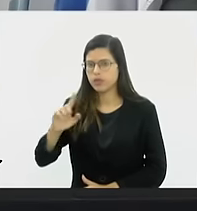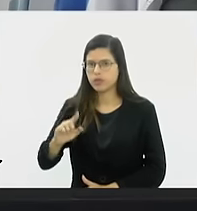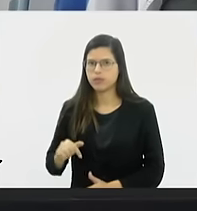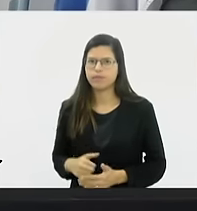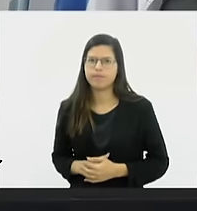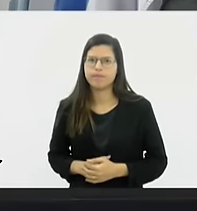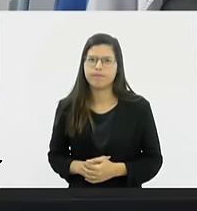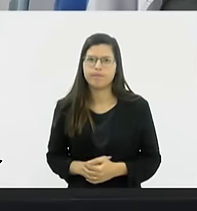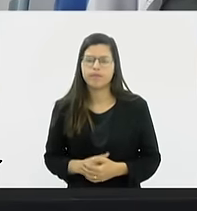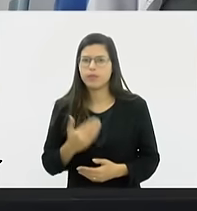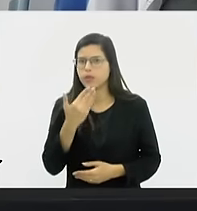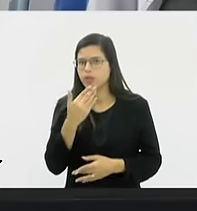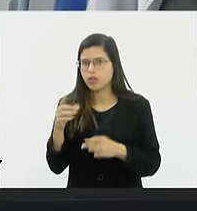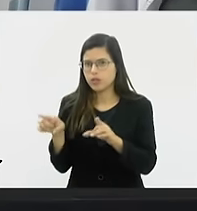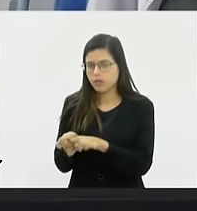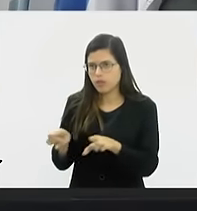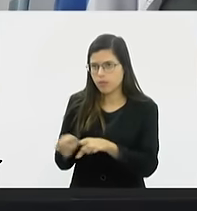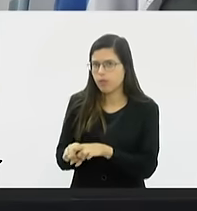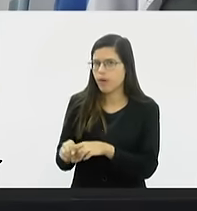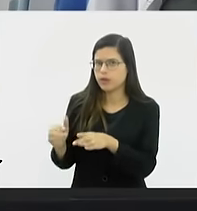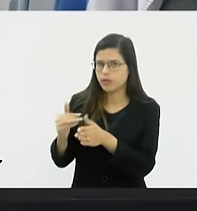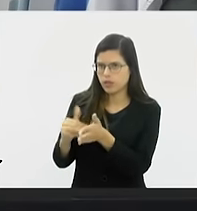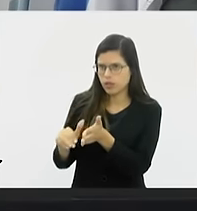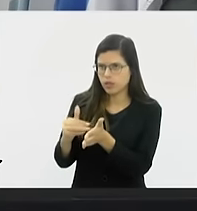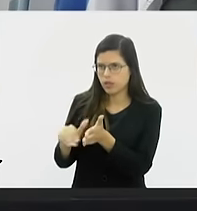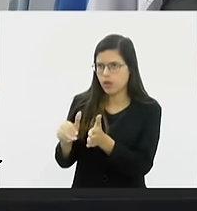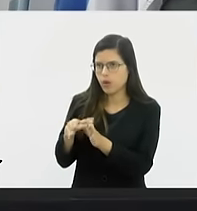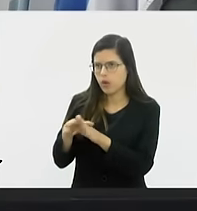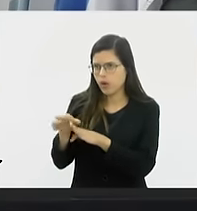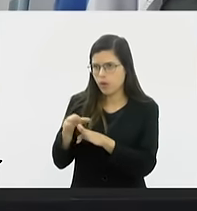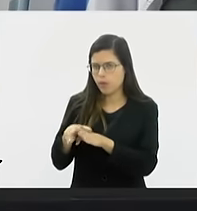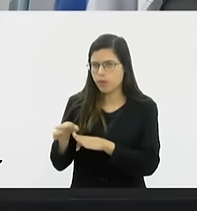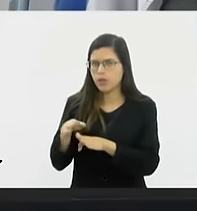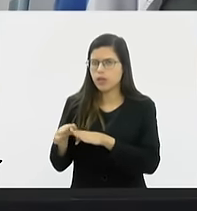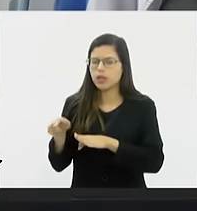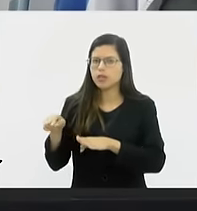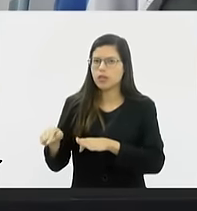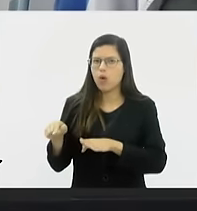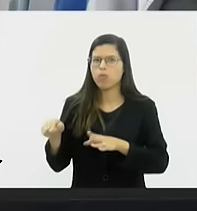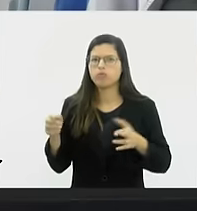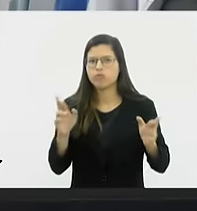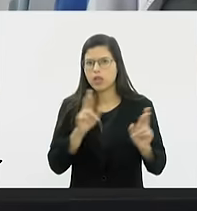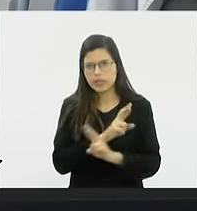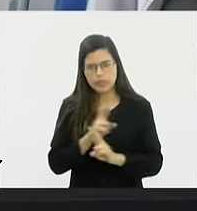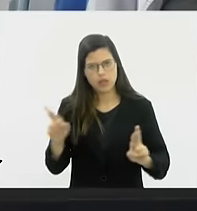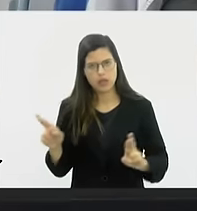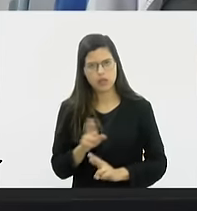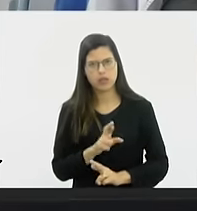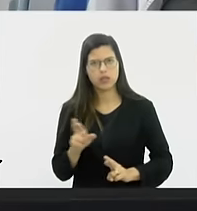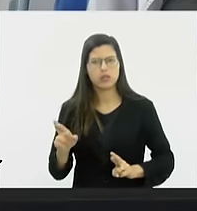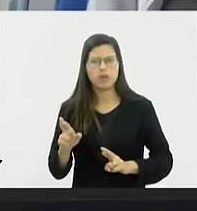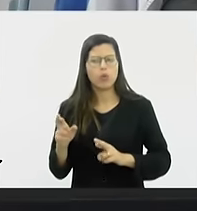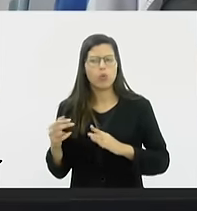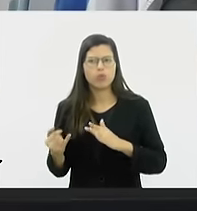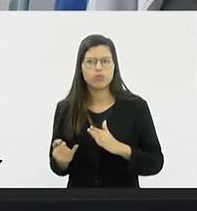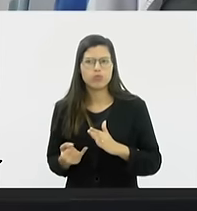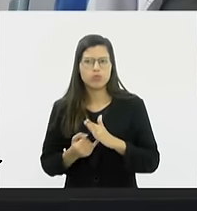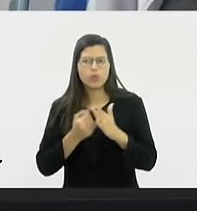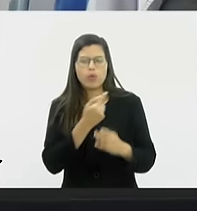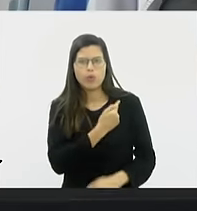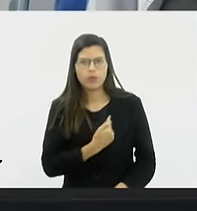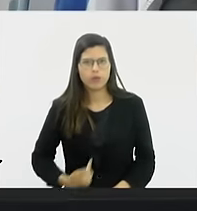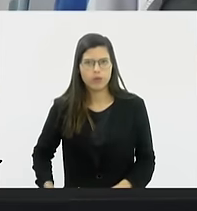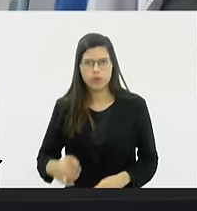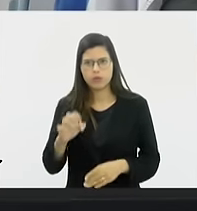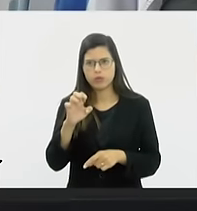Pedir também à Casa Civil como recomendação que, como mediador da relação dentre os órgãos do governo do Estado, que